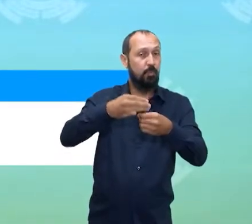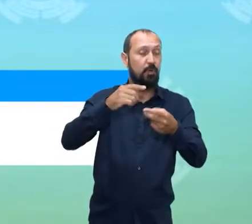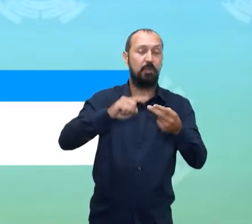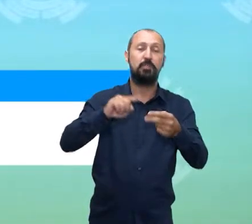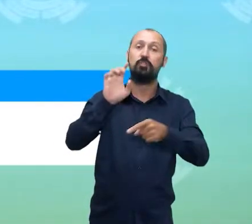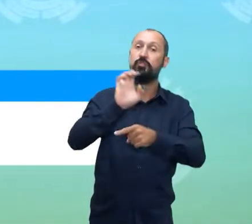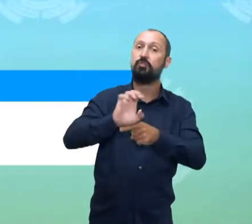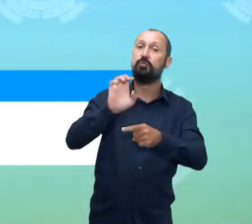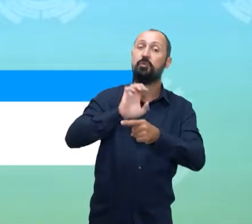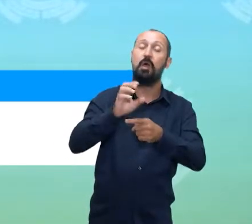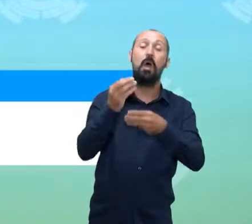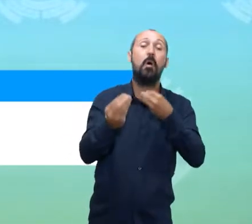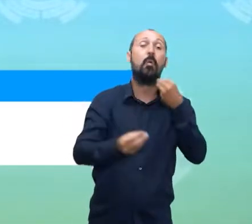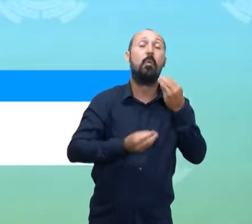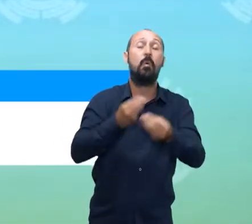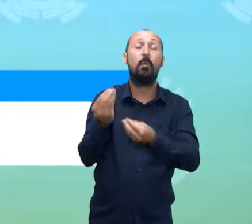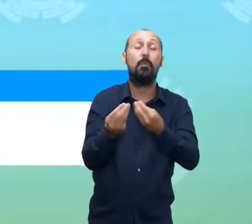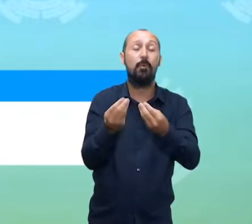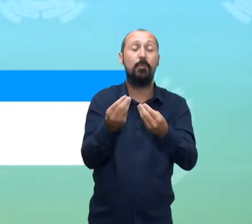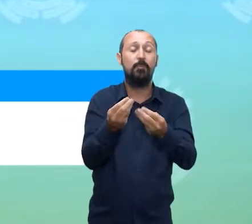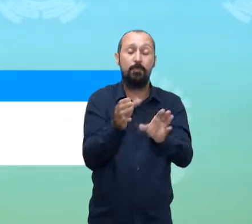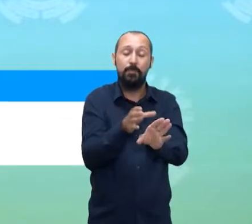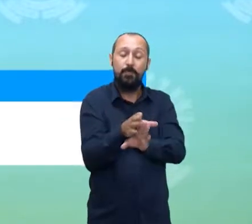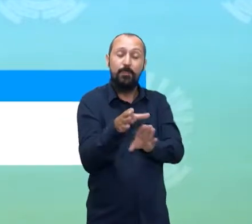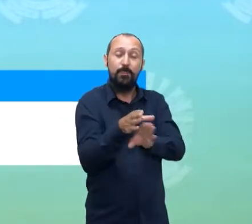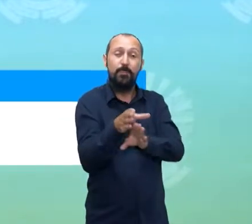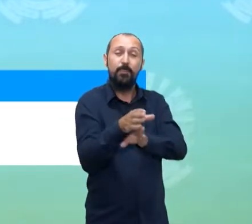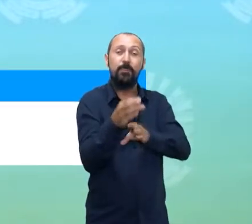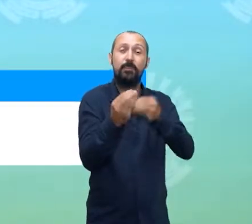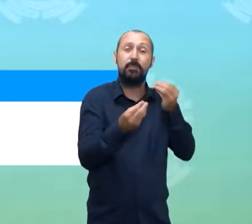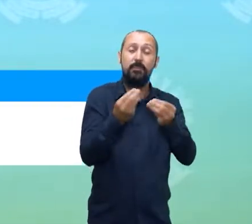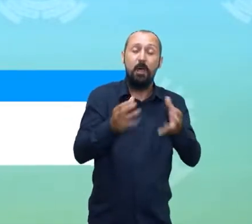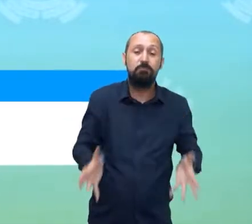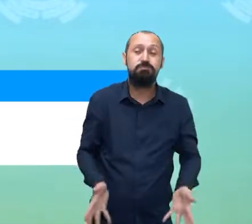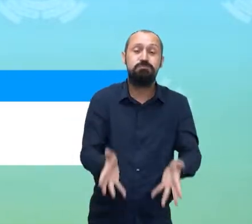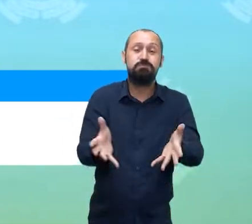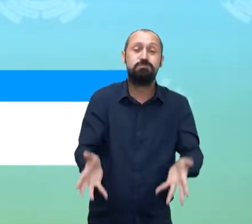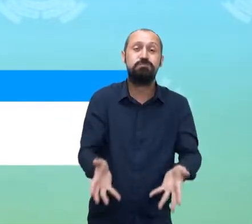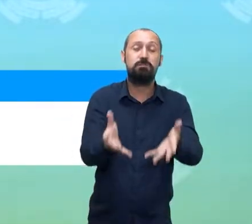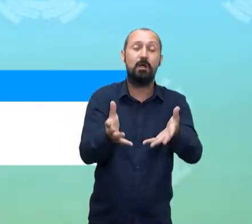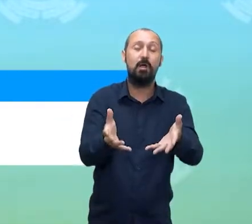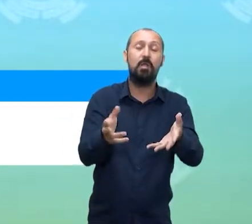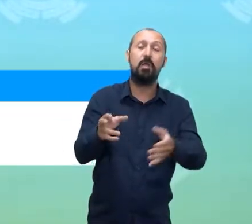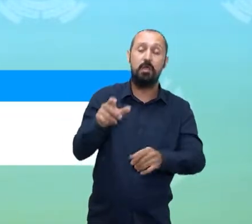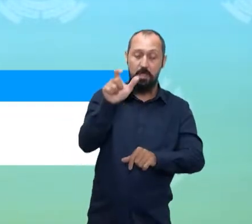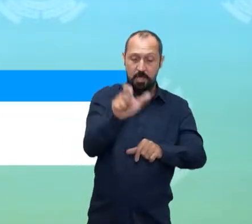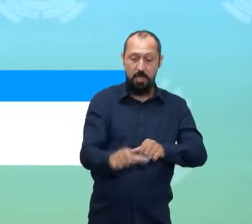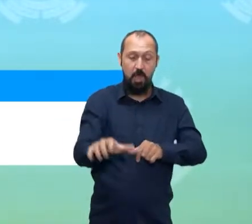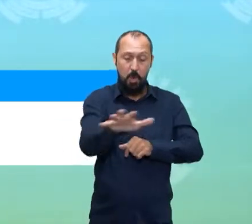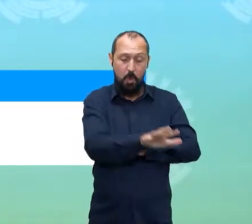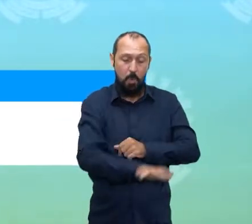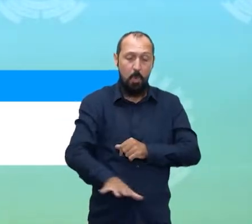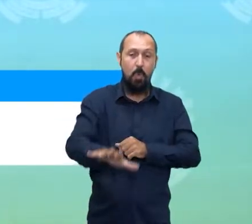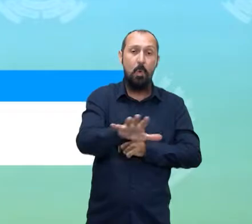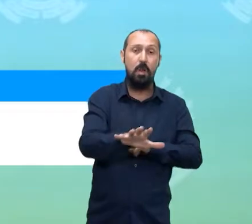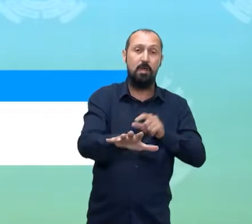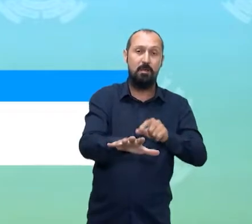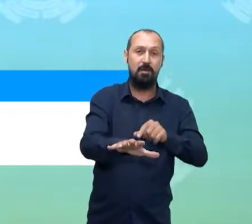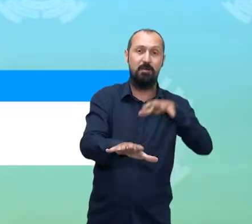estadual, sobre como promover, fomentar o uso e ocupação do